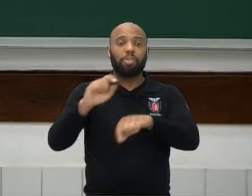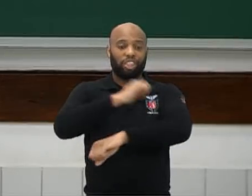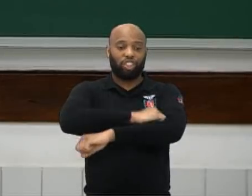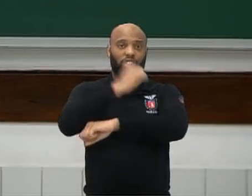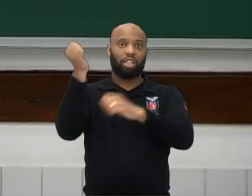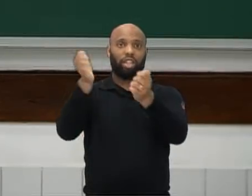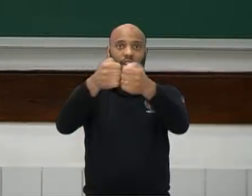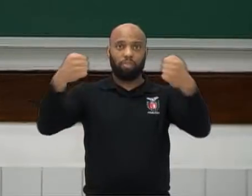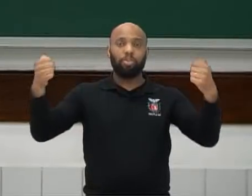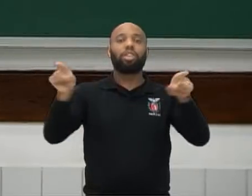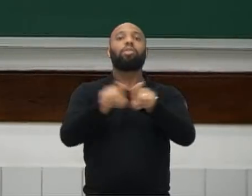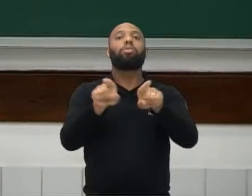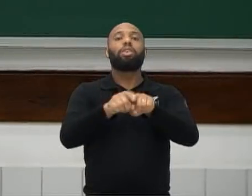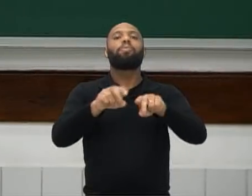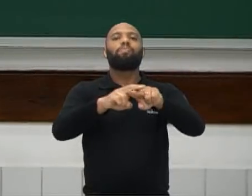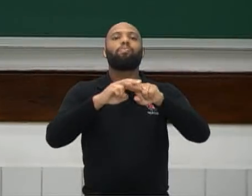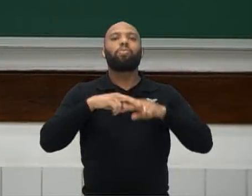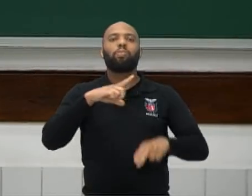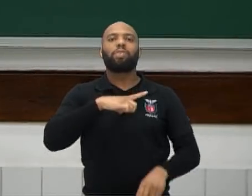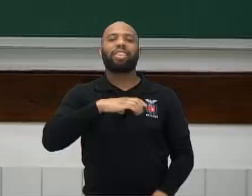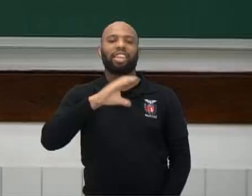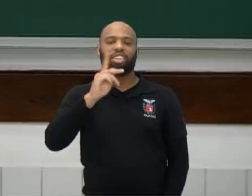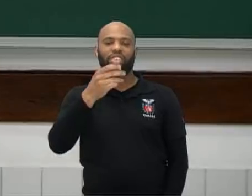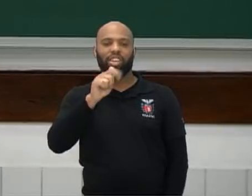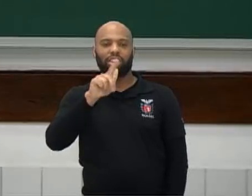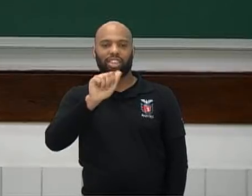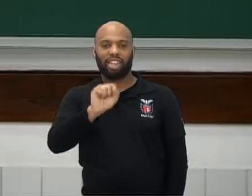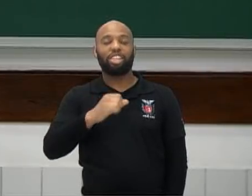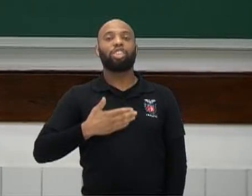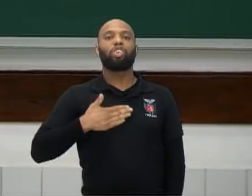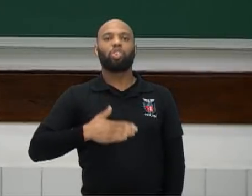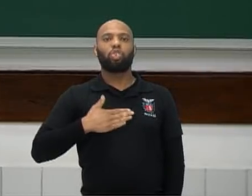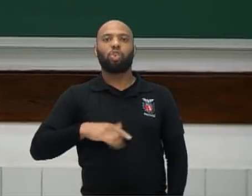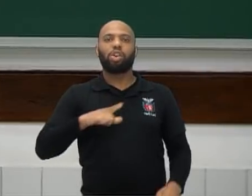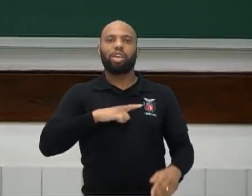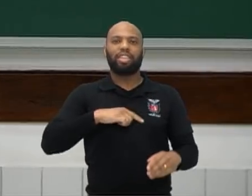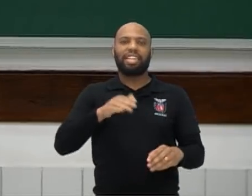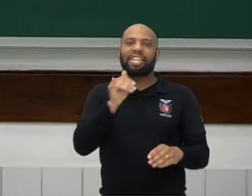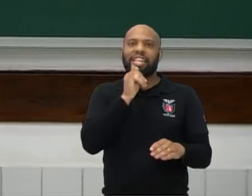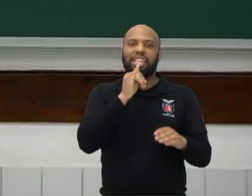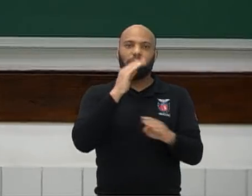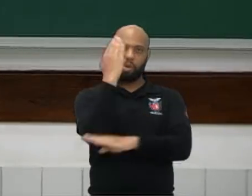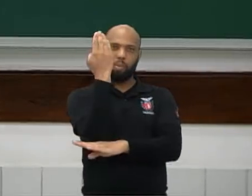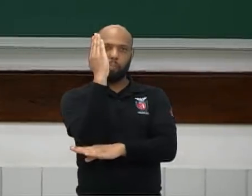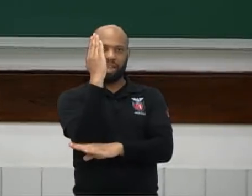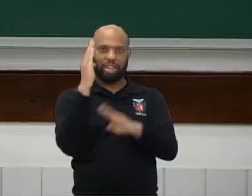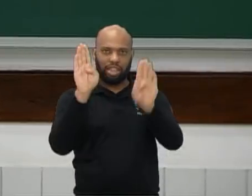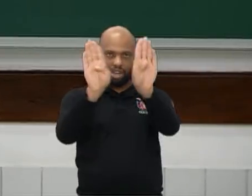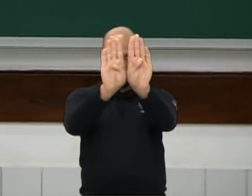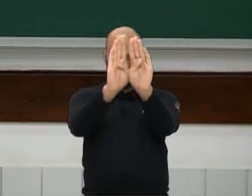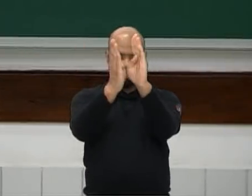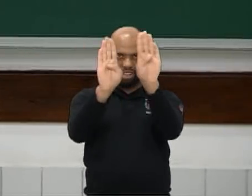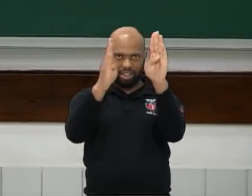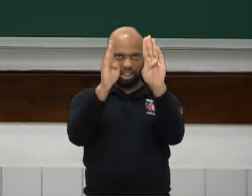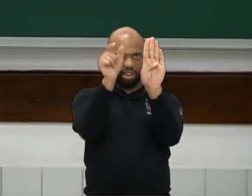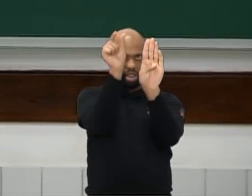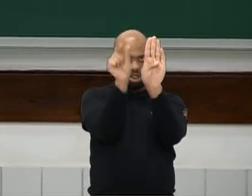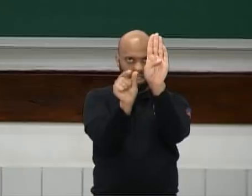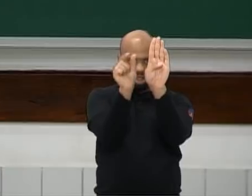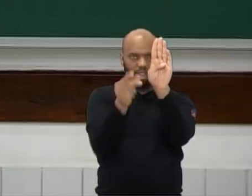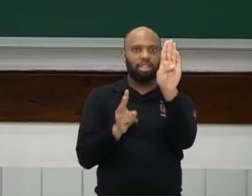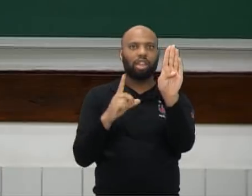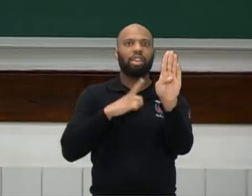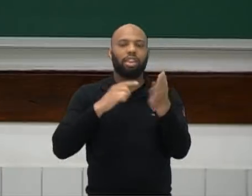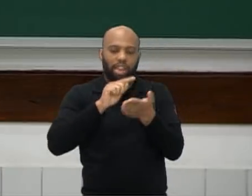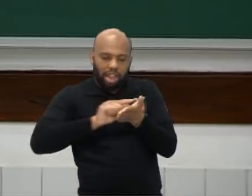barbeiro, né, pessoal? Aquele insetinho que transmite a doença de Chagas, ele gosta de viver em frestas de madeira. Então, tem que limpar sempre embaixo da cama